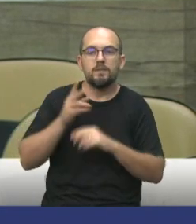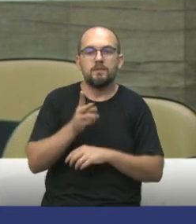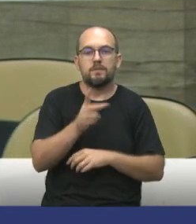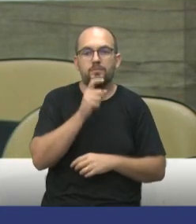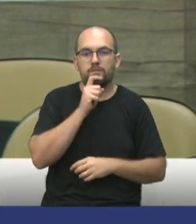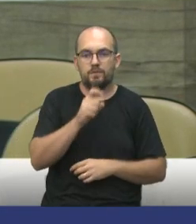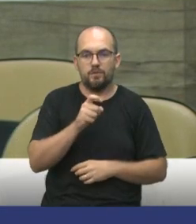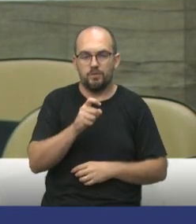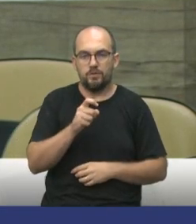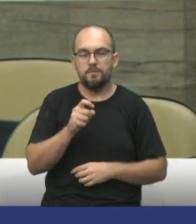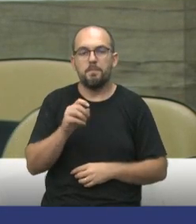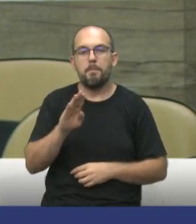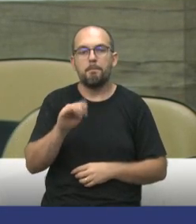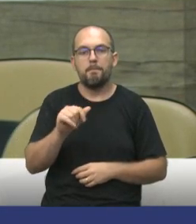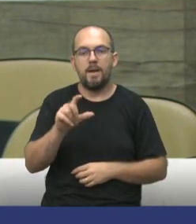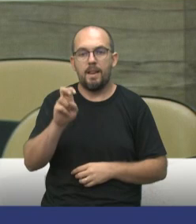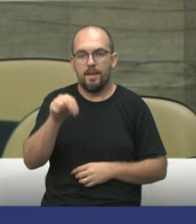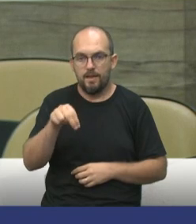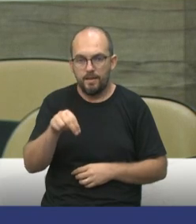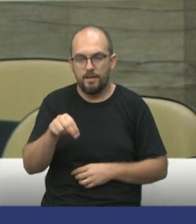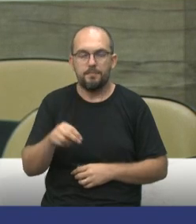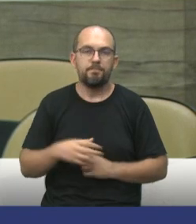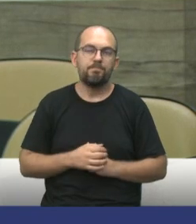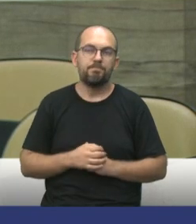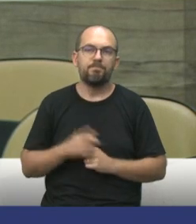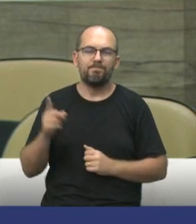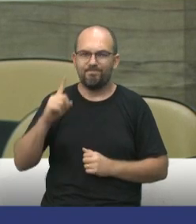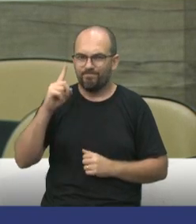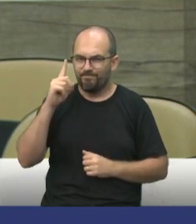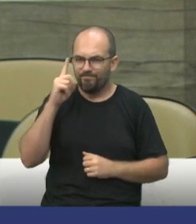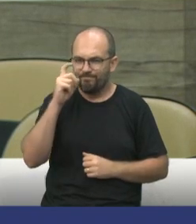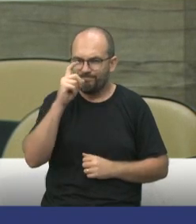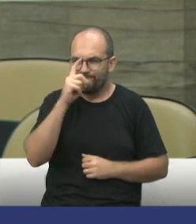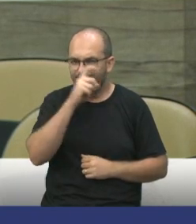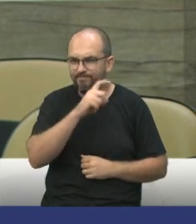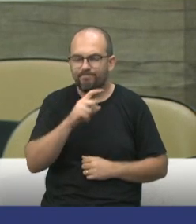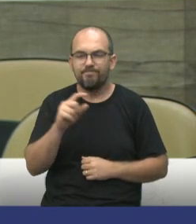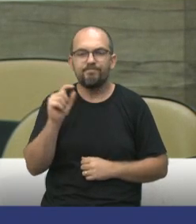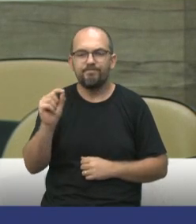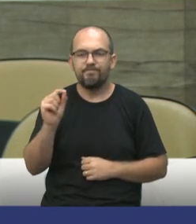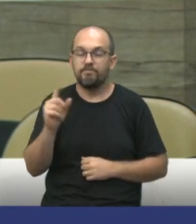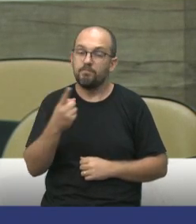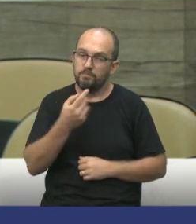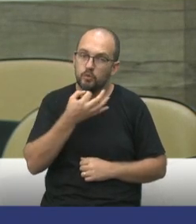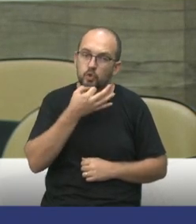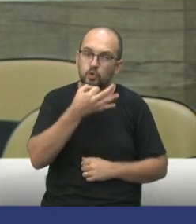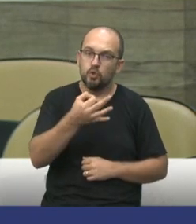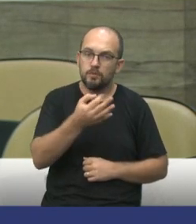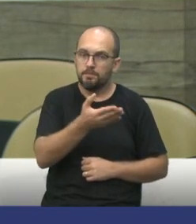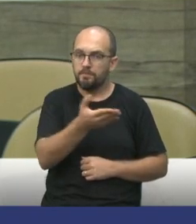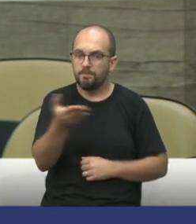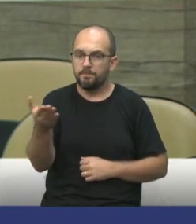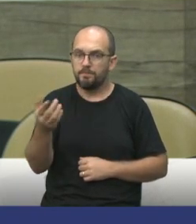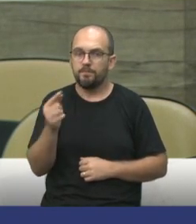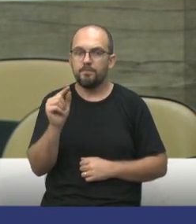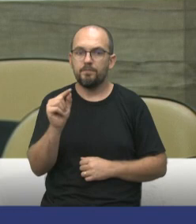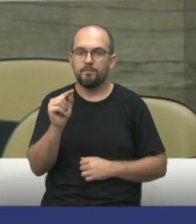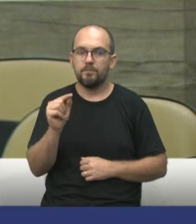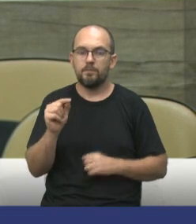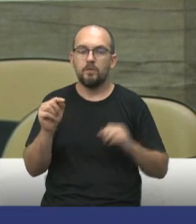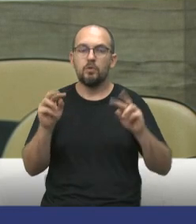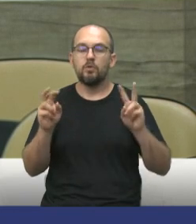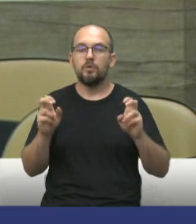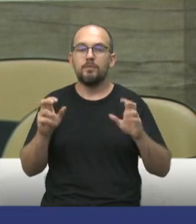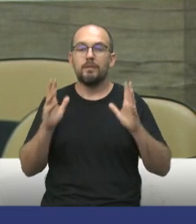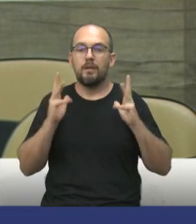Verde, do João Balan. A grande dificuldade nossa, seria até uma sugestão para vocês, em relação à